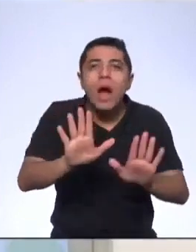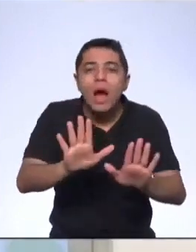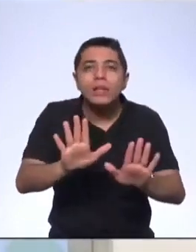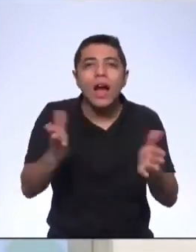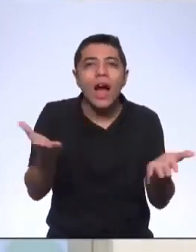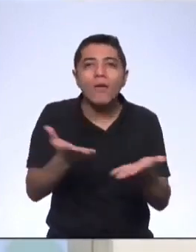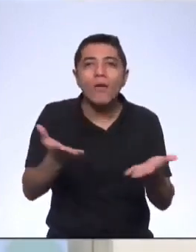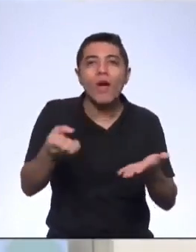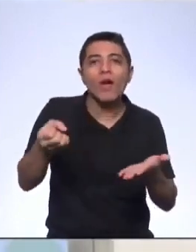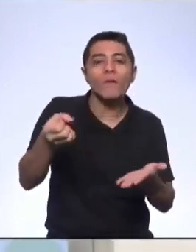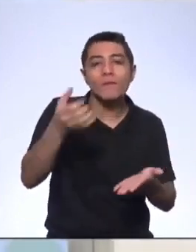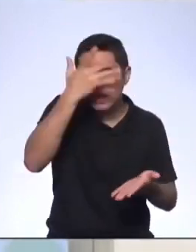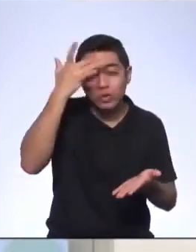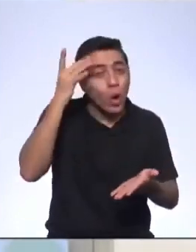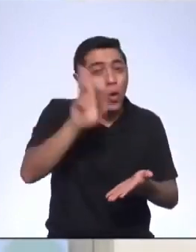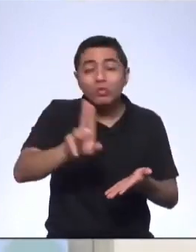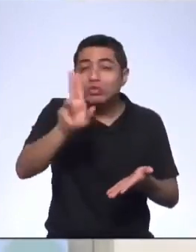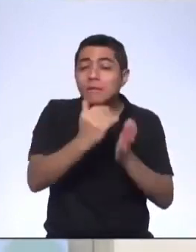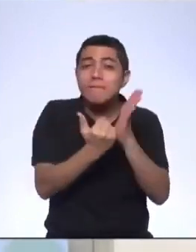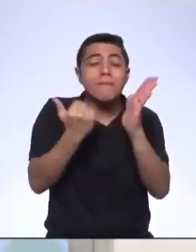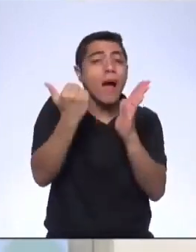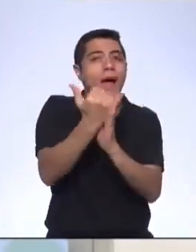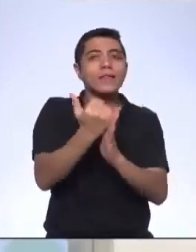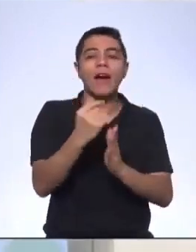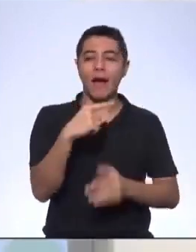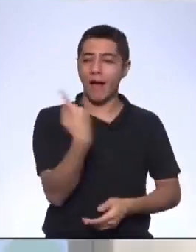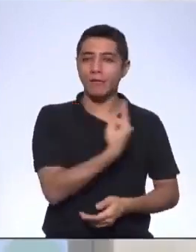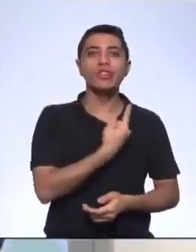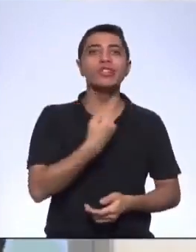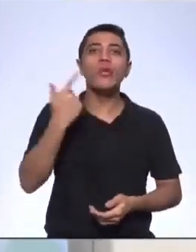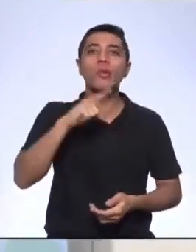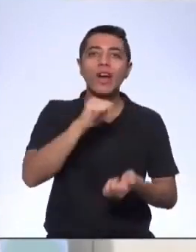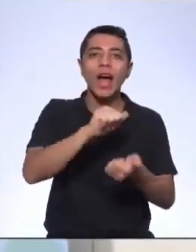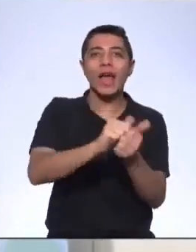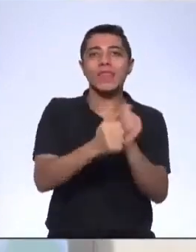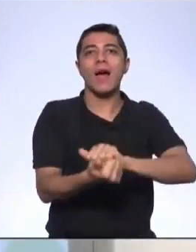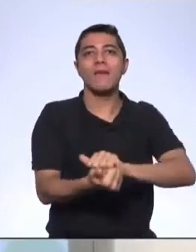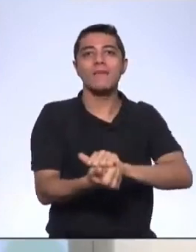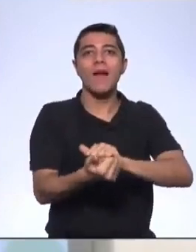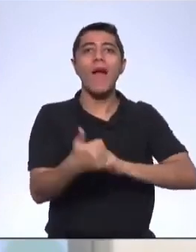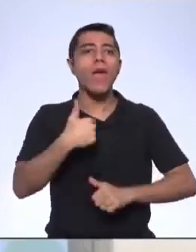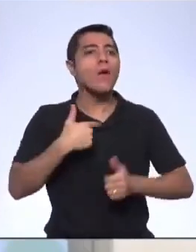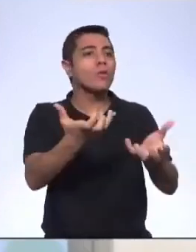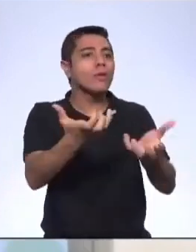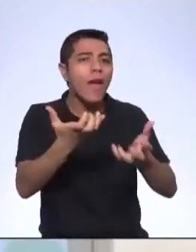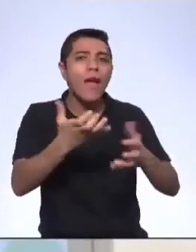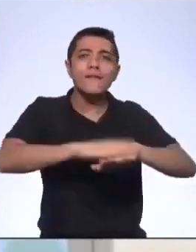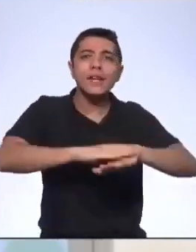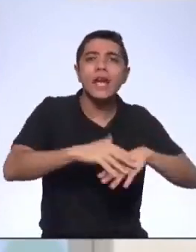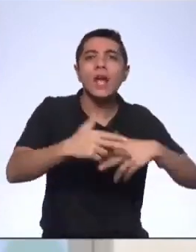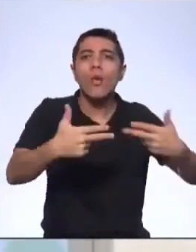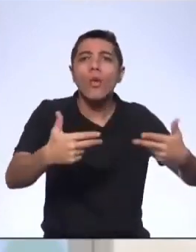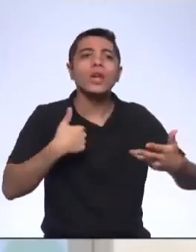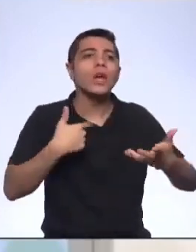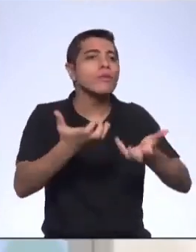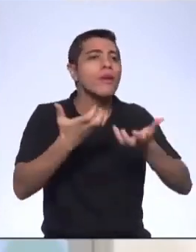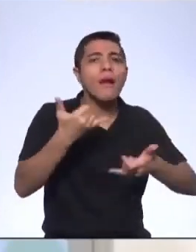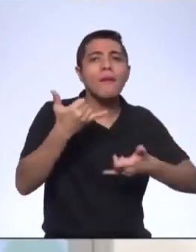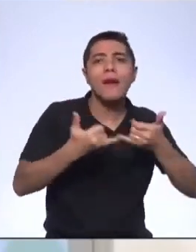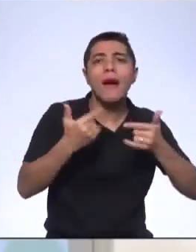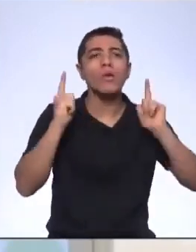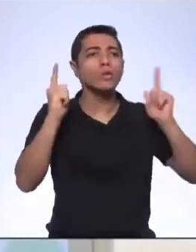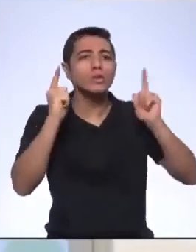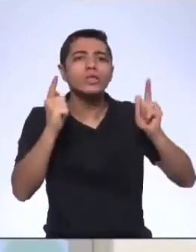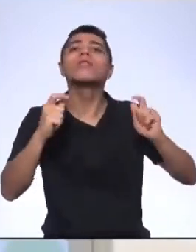arruma uma maneira de se flexibilizar e poder fazer as coisas que a gente gosta e curtir também, e deve continuar, a gente